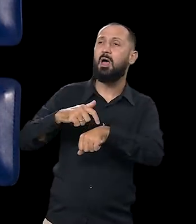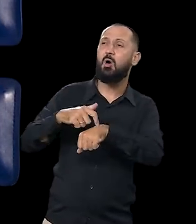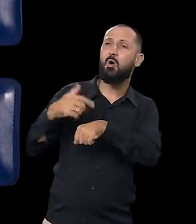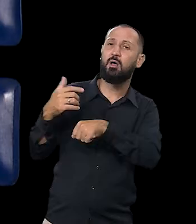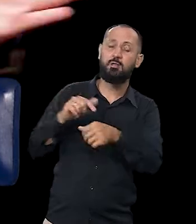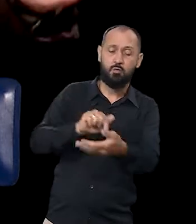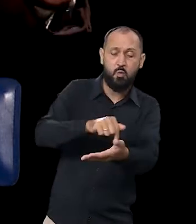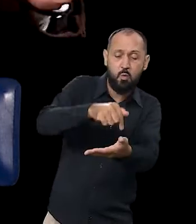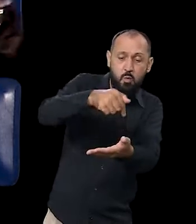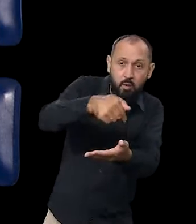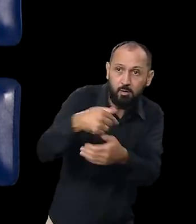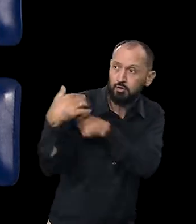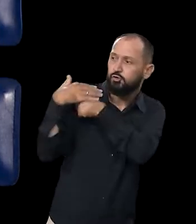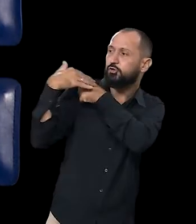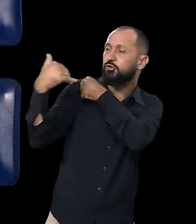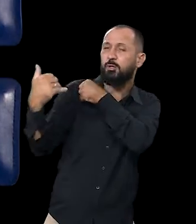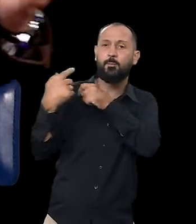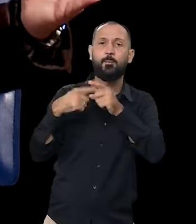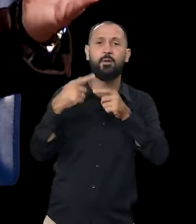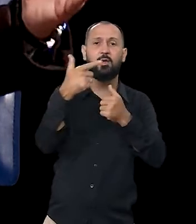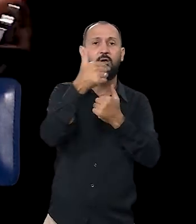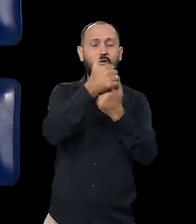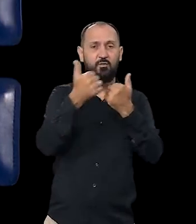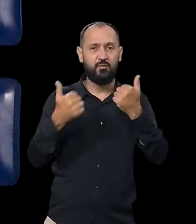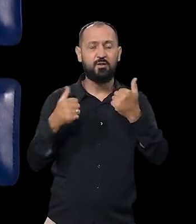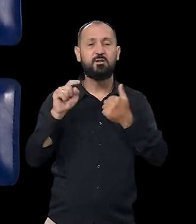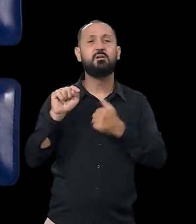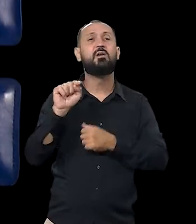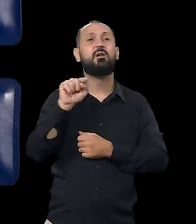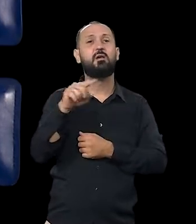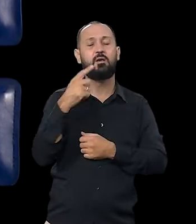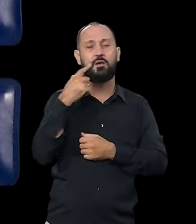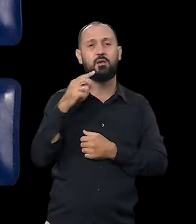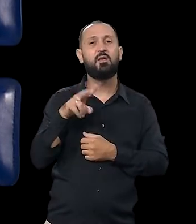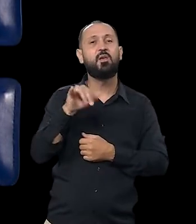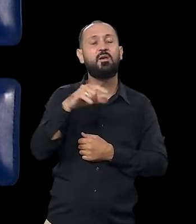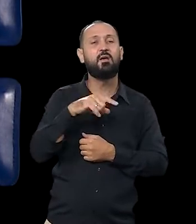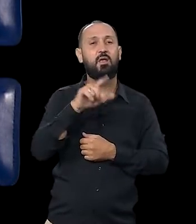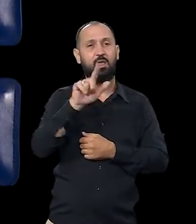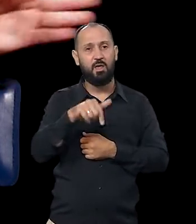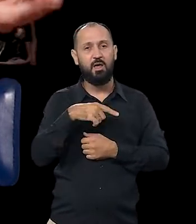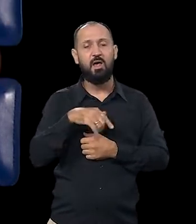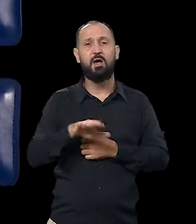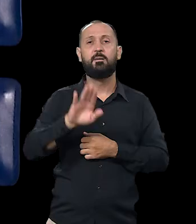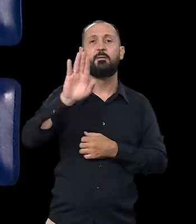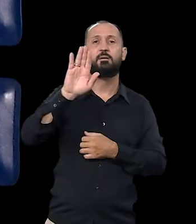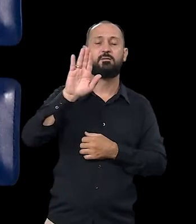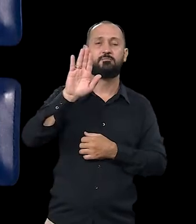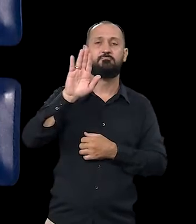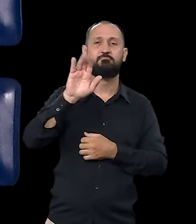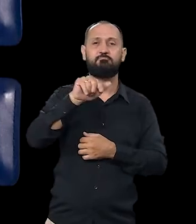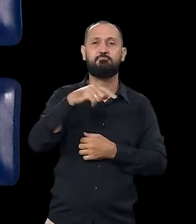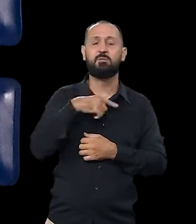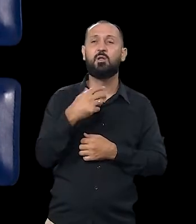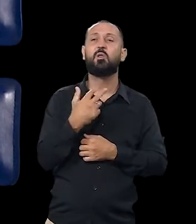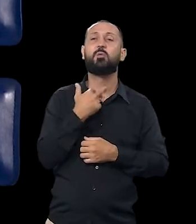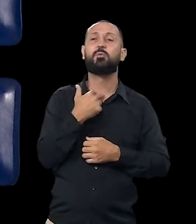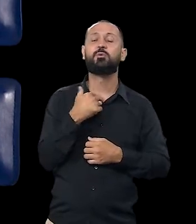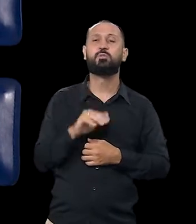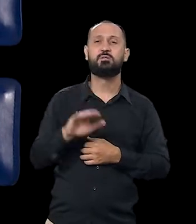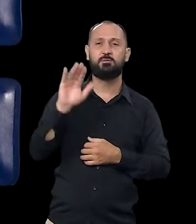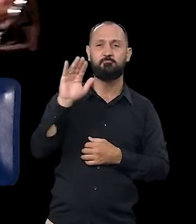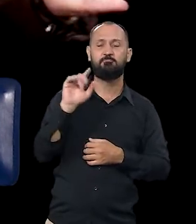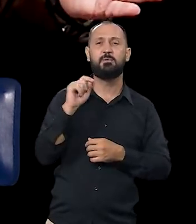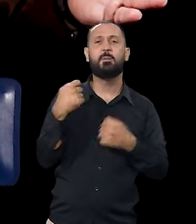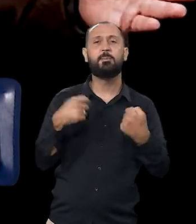de volta, porque o vice-governador até então, que seria o candidato, ele estava inelegível e